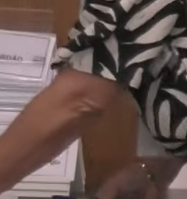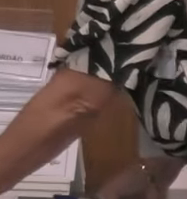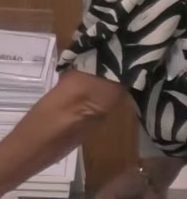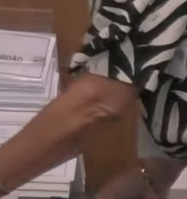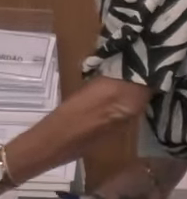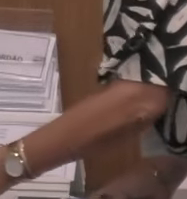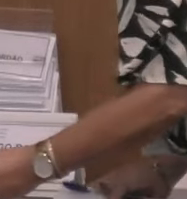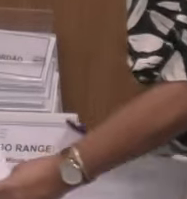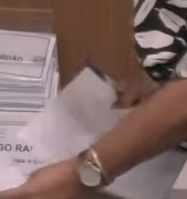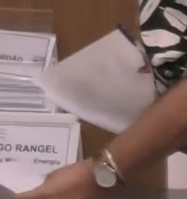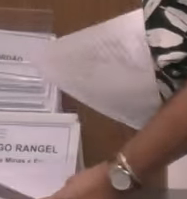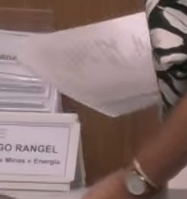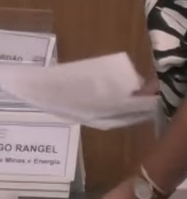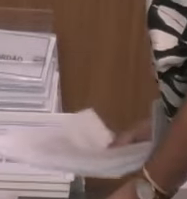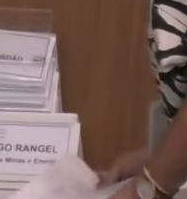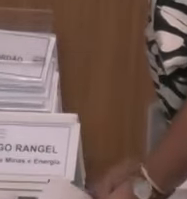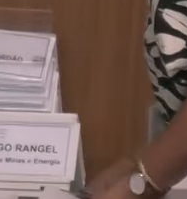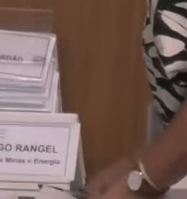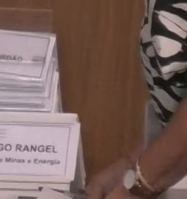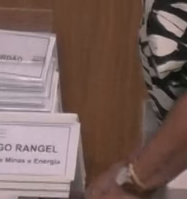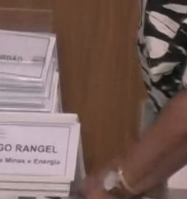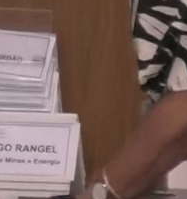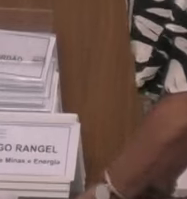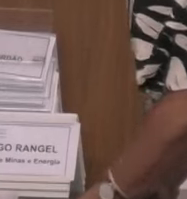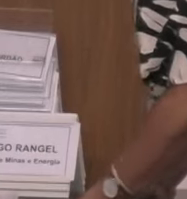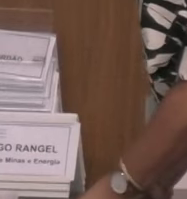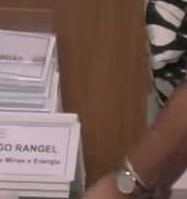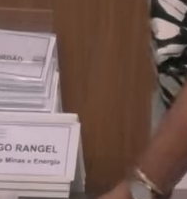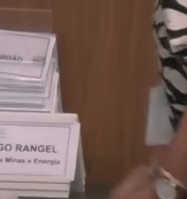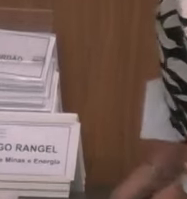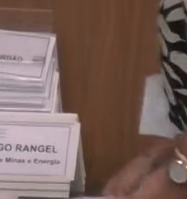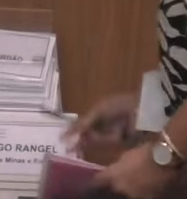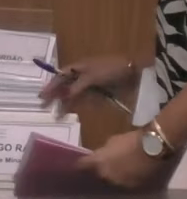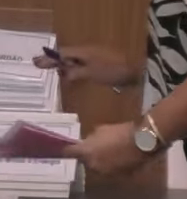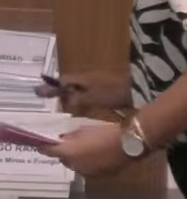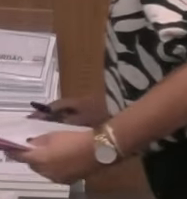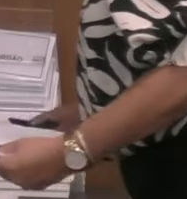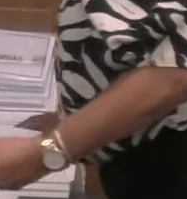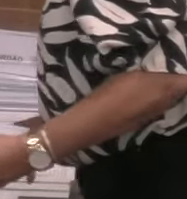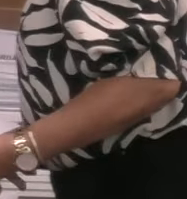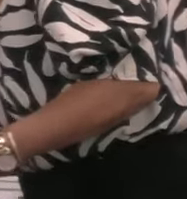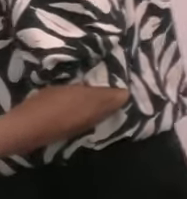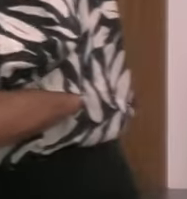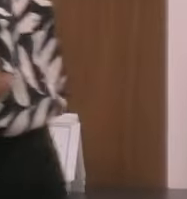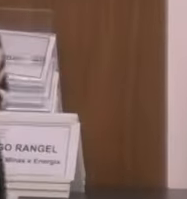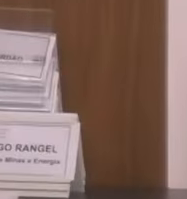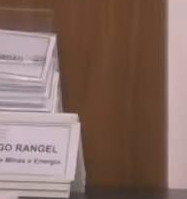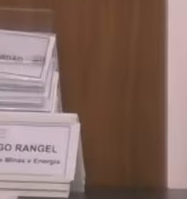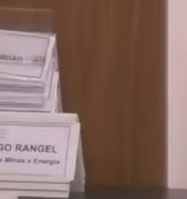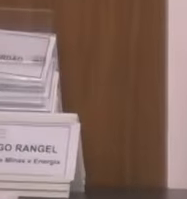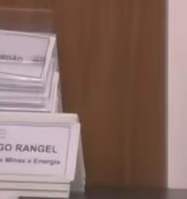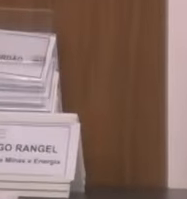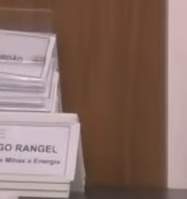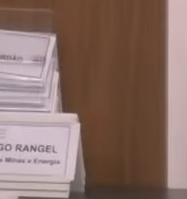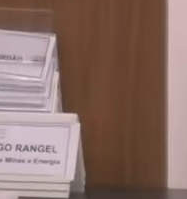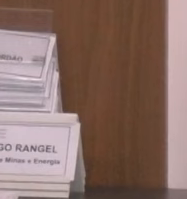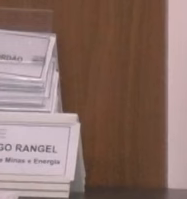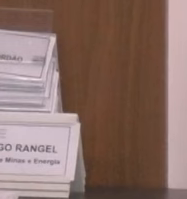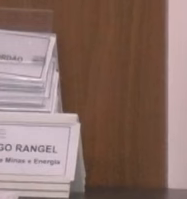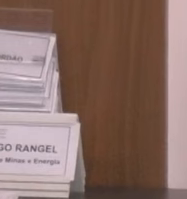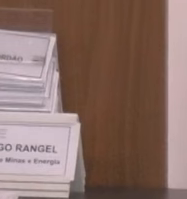feitos individualizados. A gente chegar numa rua, num bairro inteiro que está em apagão,